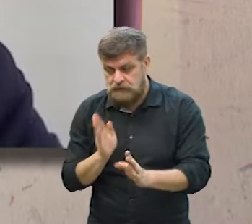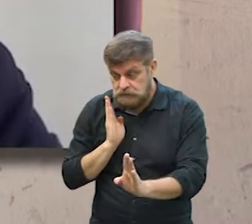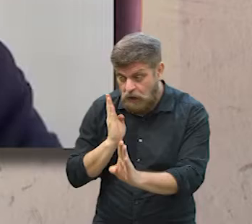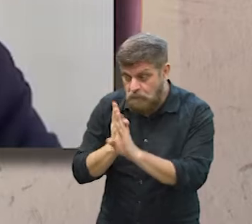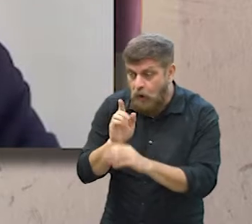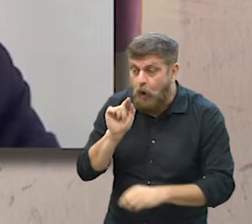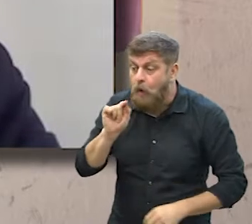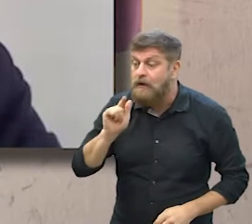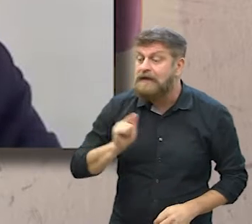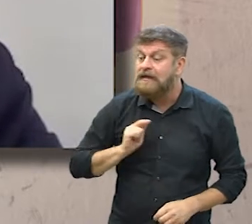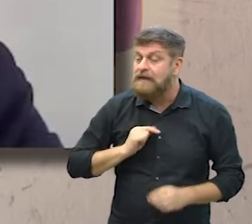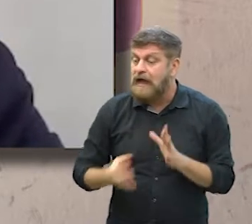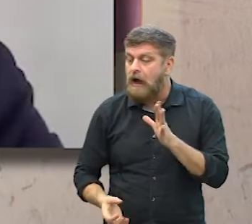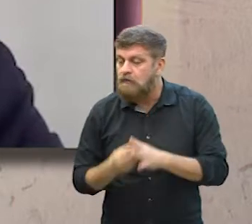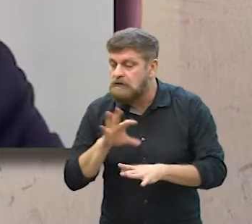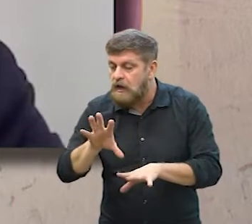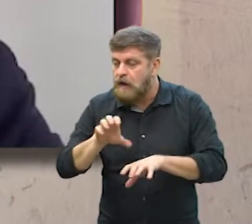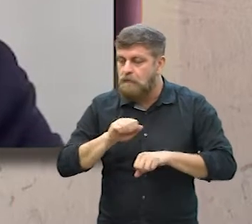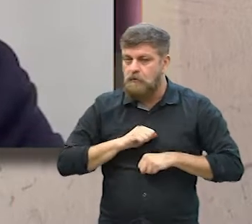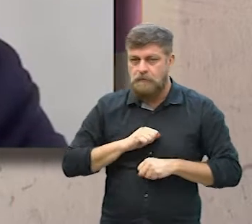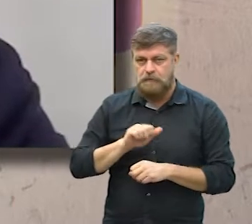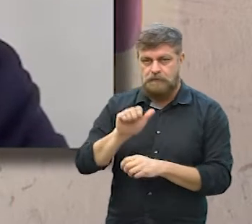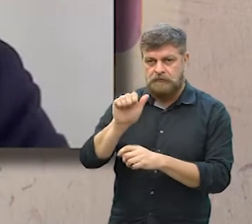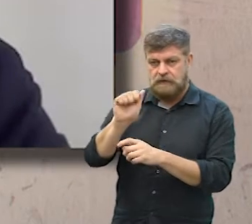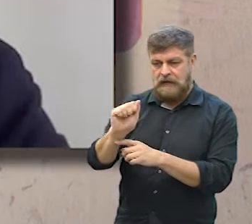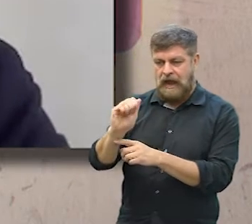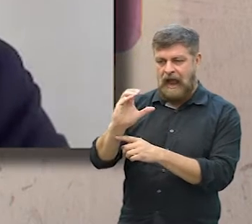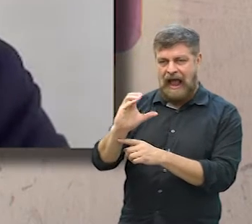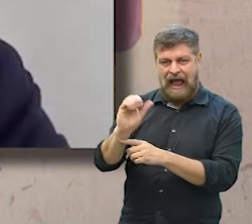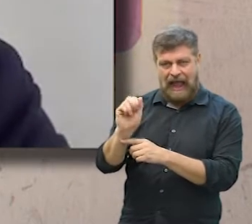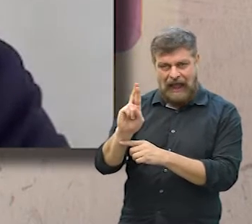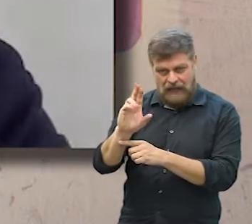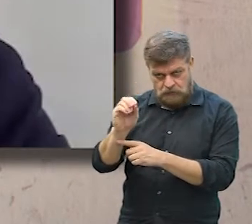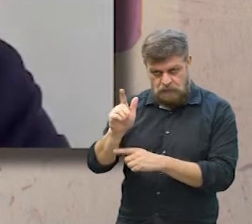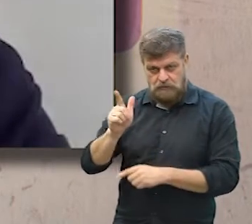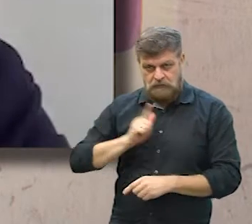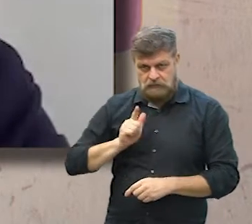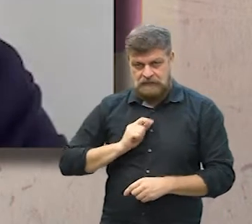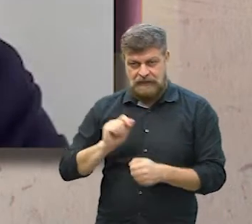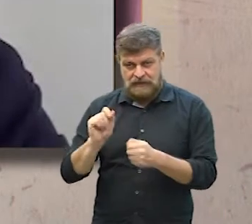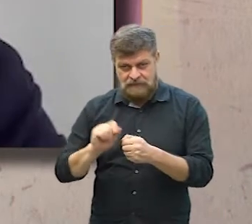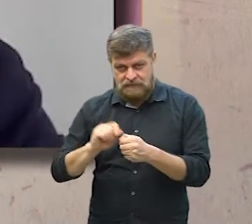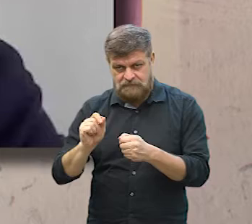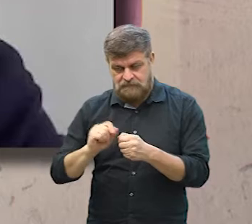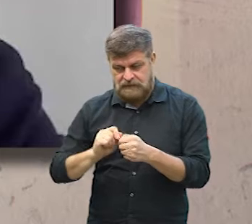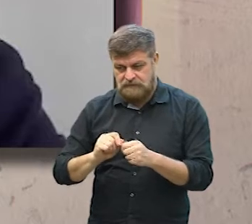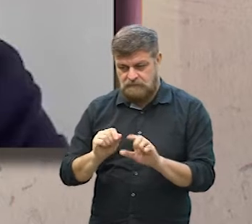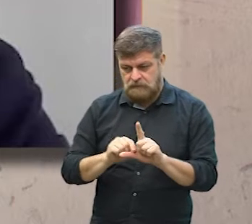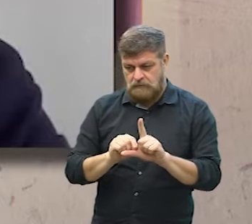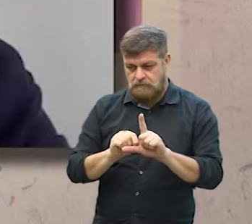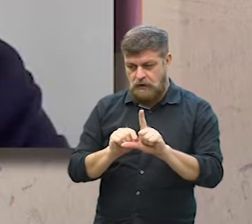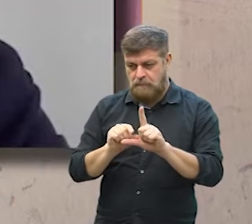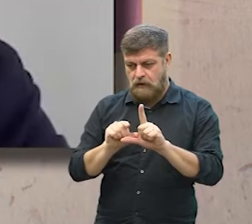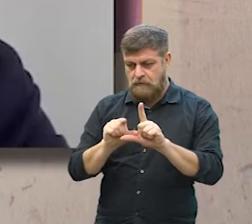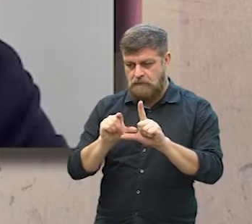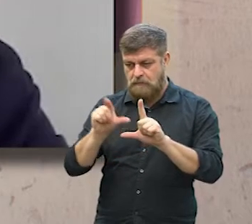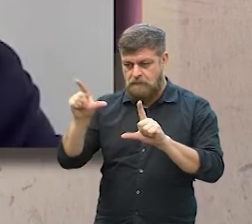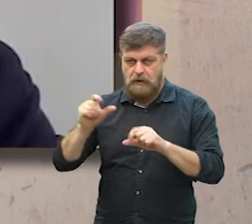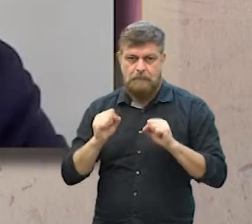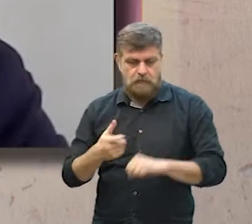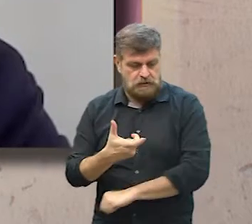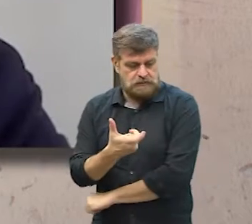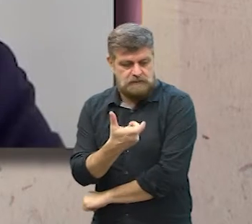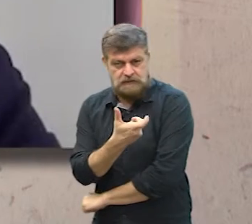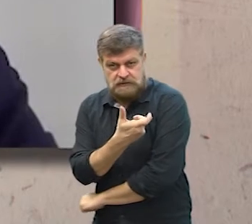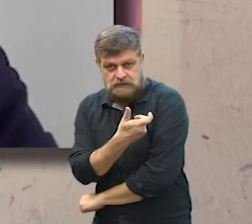causa a doença do paciente. Então, é o ácaro. Então, a ideia é dar esse ácaro num procedimento que se chama de imunoterapia, em doses crescentes. Isso